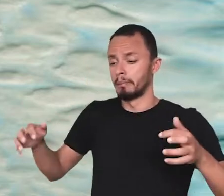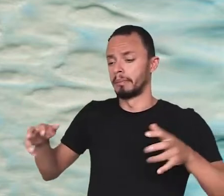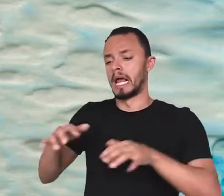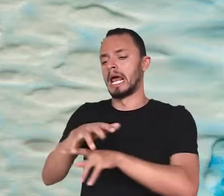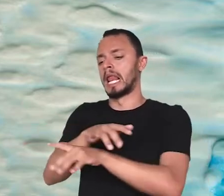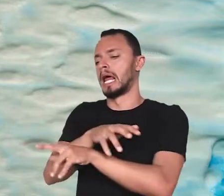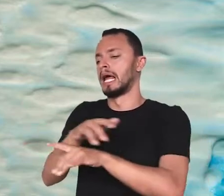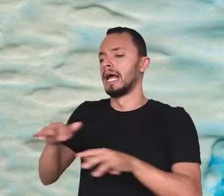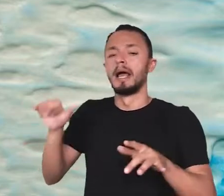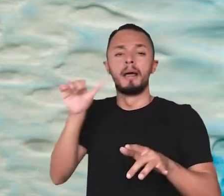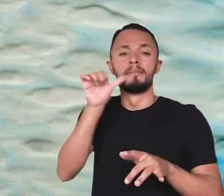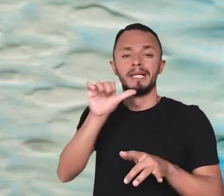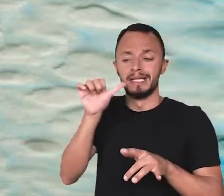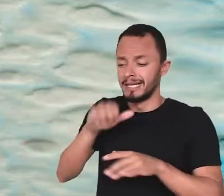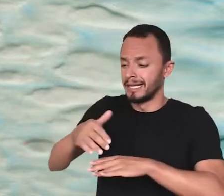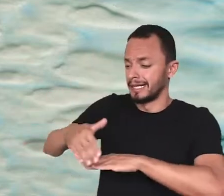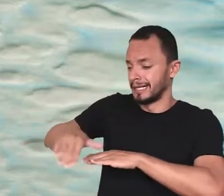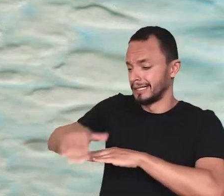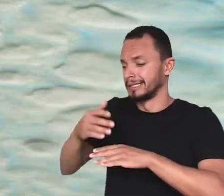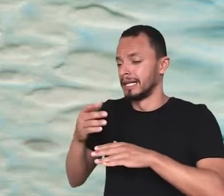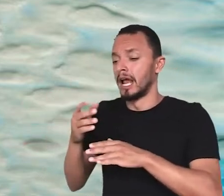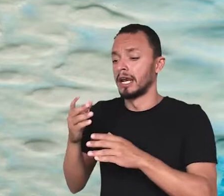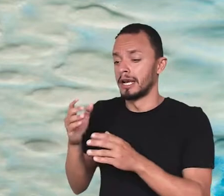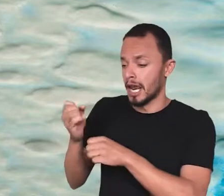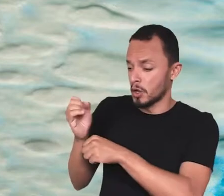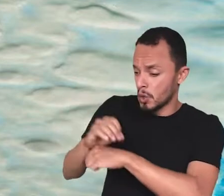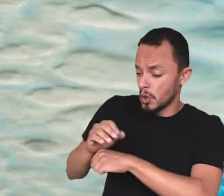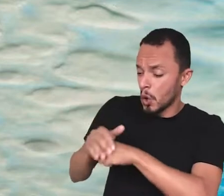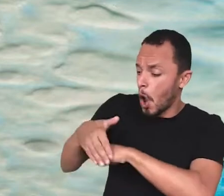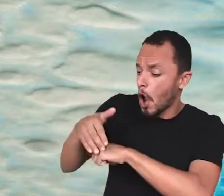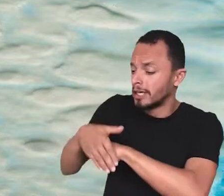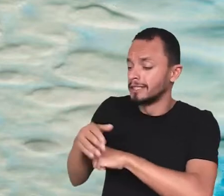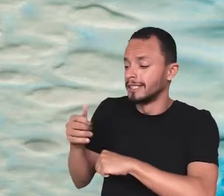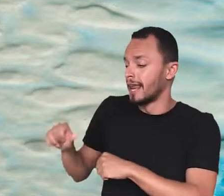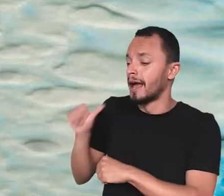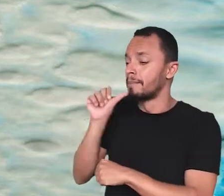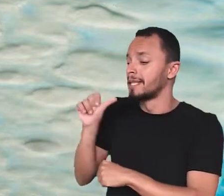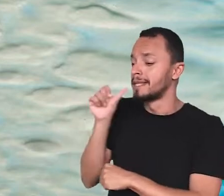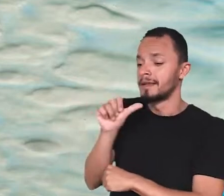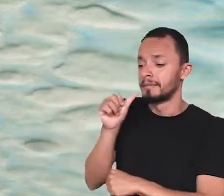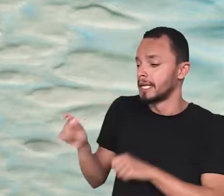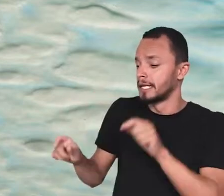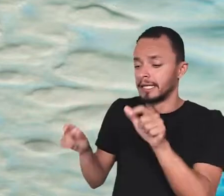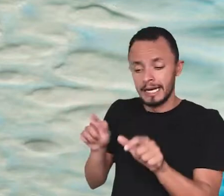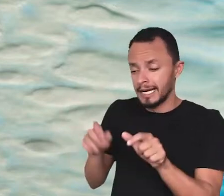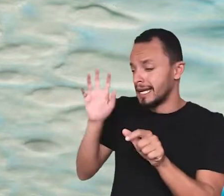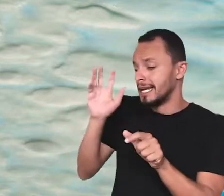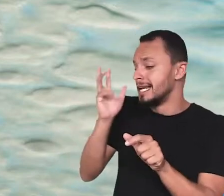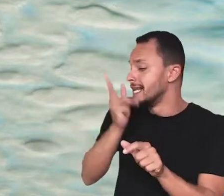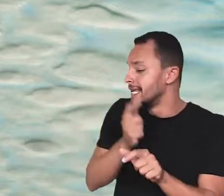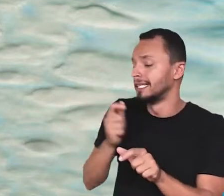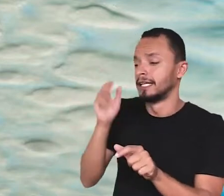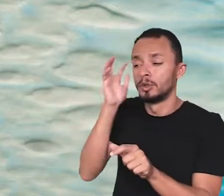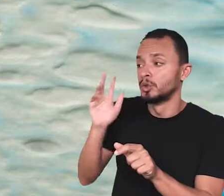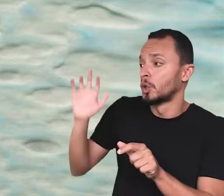pessoas, tem tantas meninas que trabalham na noite e são tantas meninas incríveis, com sonhos, tem tanta gente